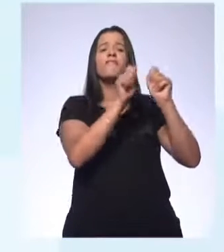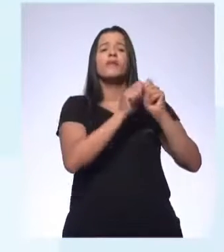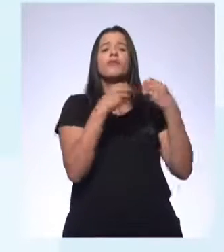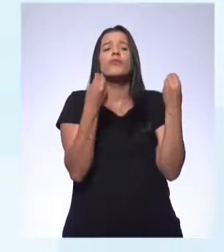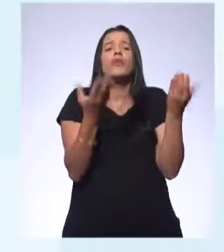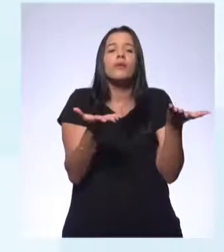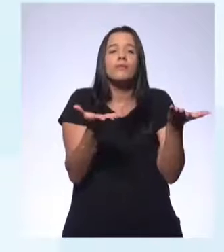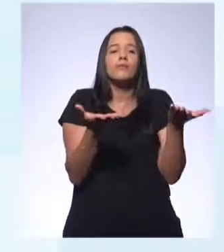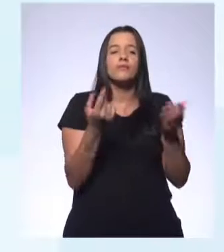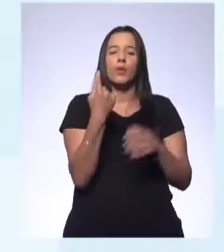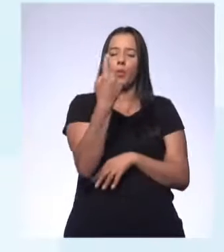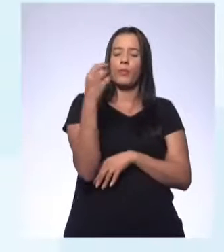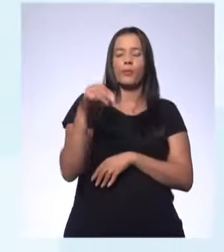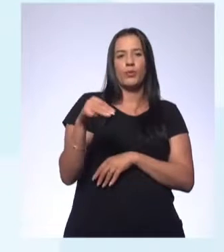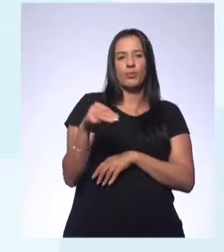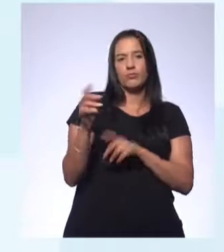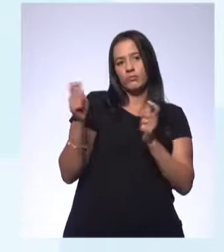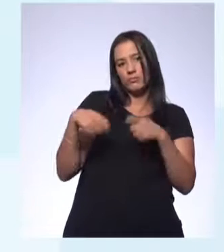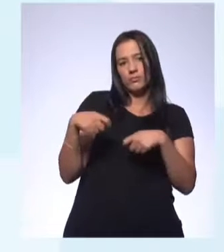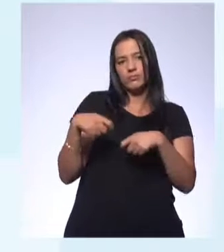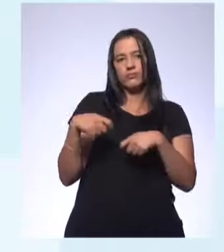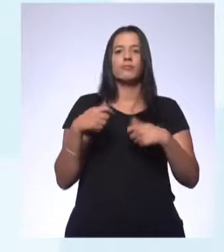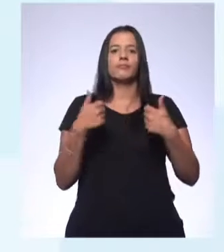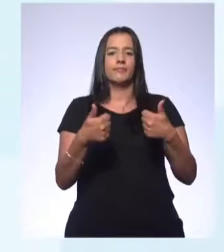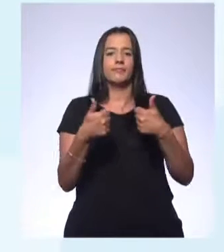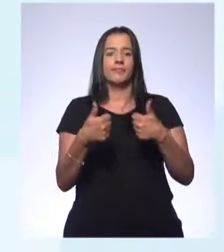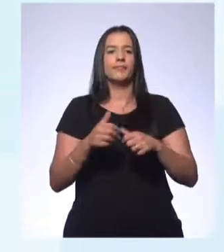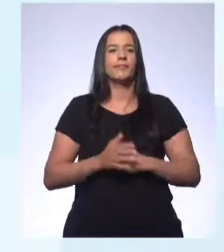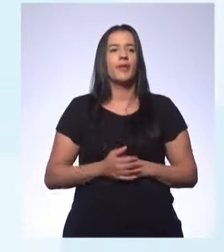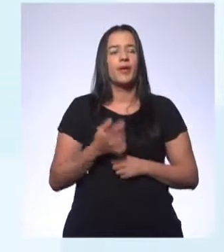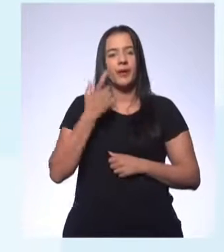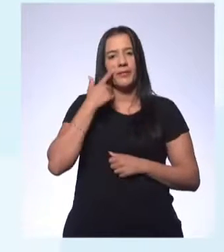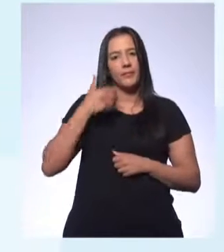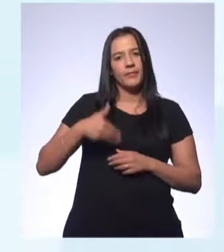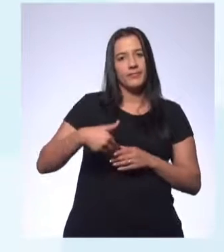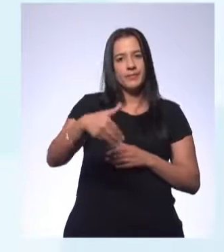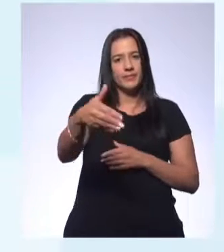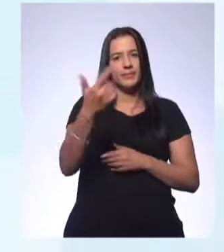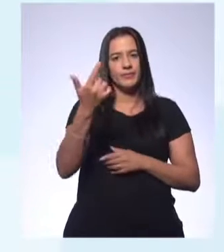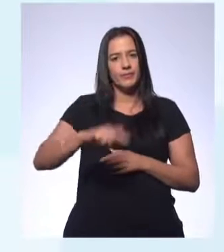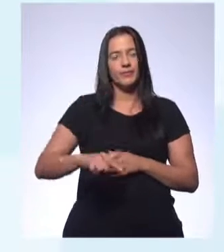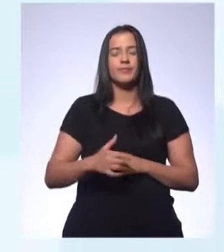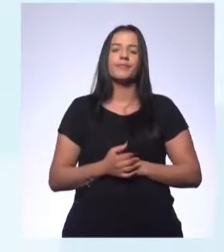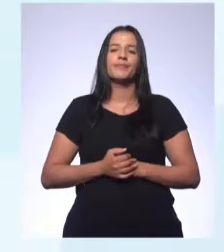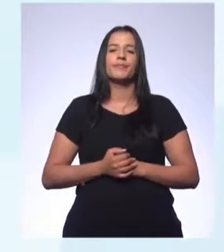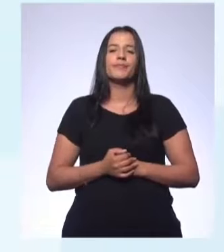Responde aí para mim. 1 minuto, tá bom? 1 minuto tá bom. Se for preciso, a gente estica um pouquinho mais no chat.